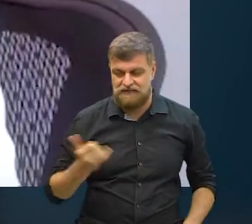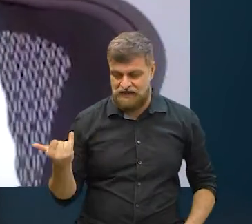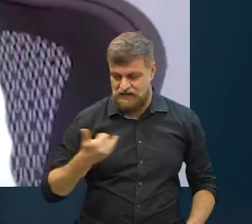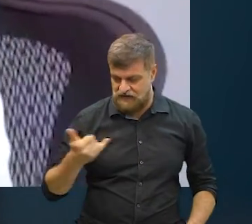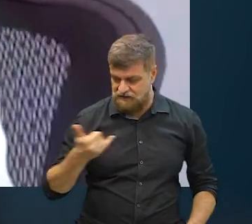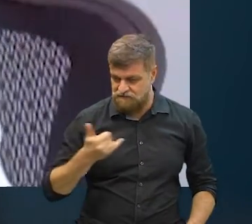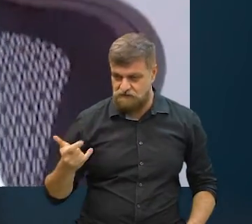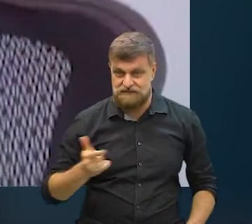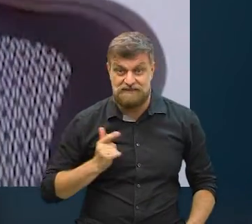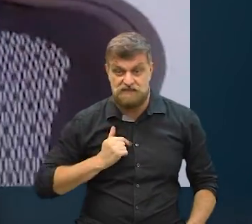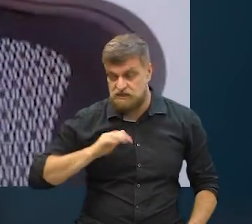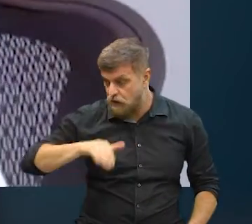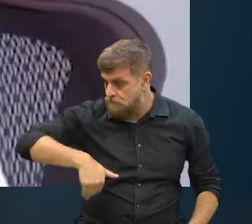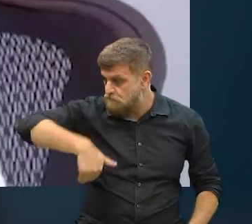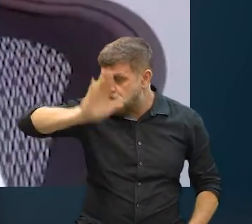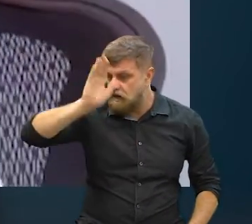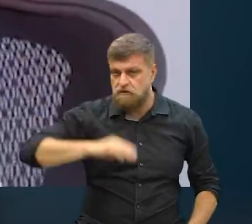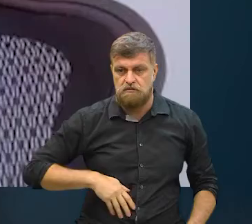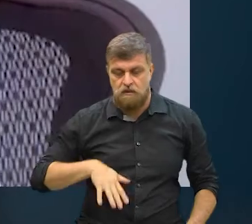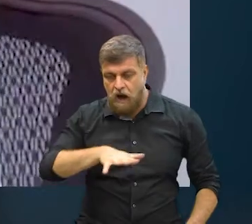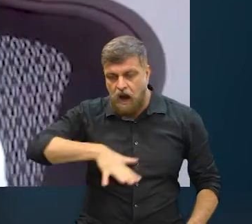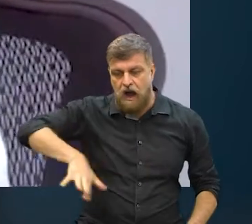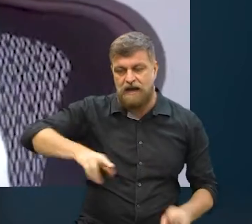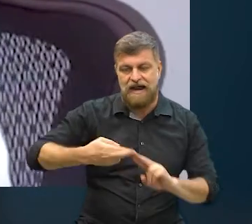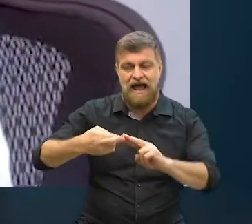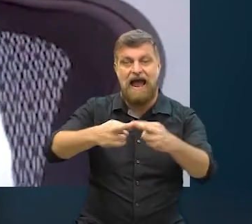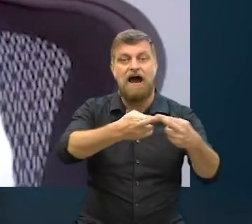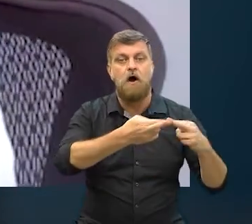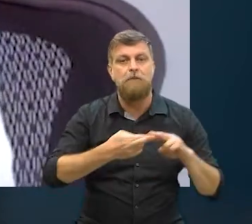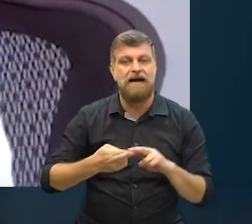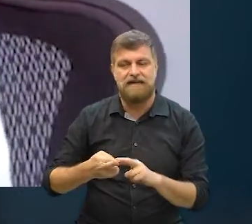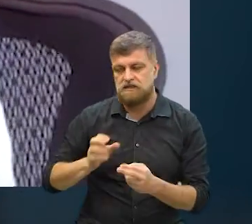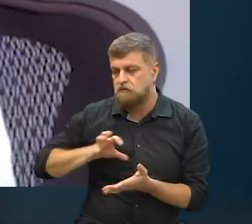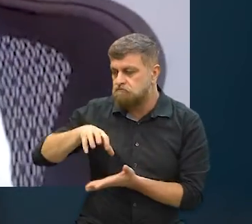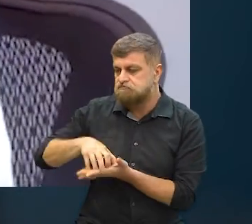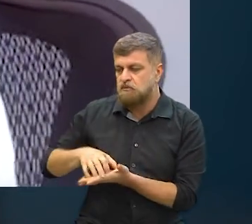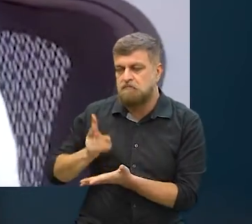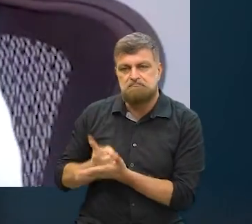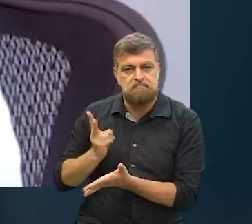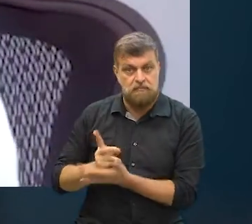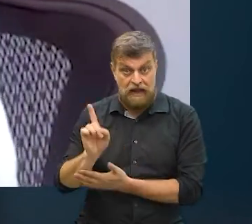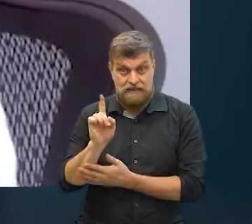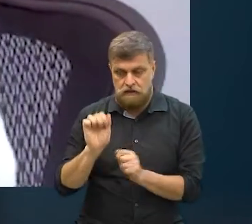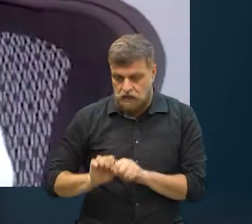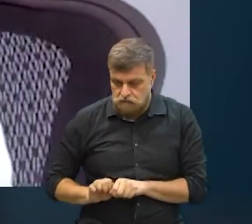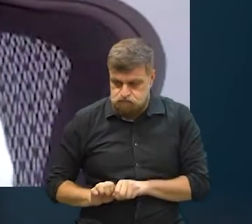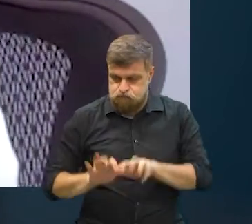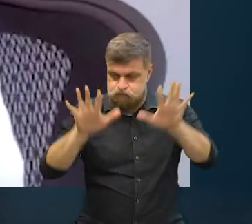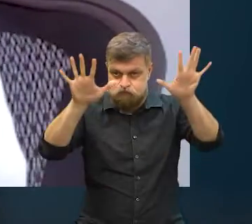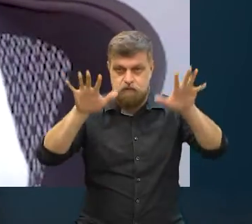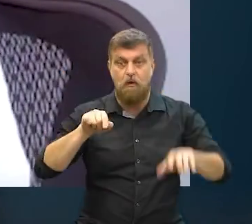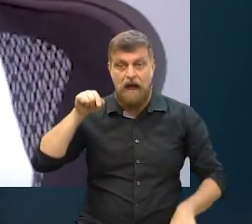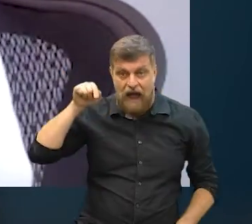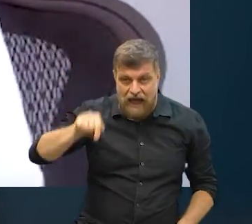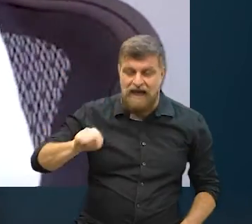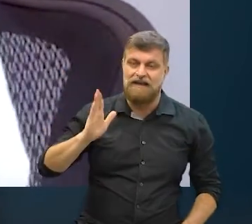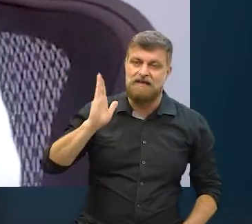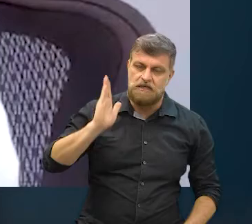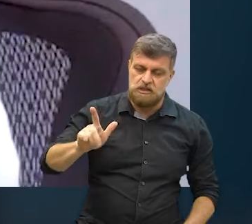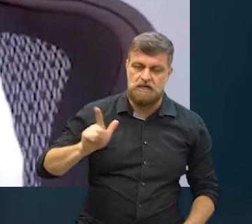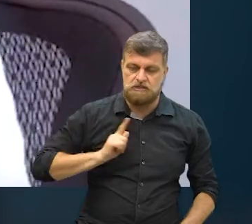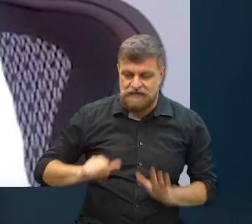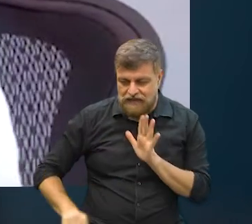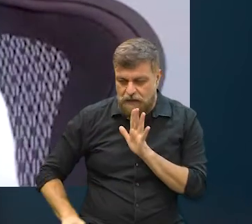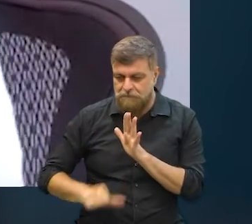montar um negócio, eu quero que seja a maior rede de estética. Eu não quero montar só um negócio para ficar aqui". Então foi desde o início, quando a